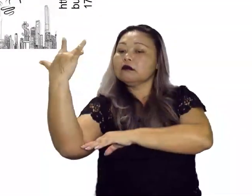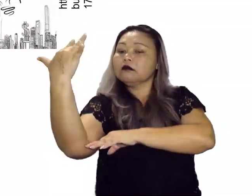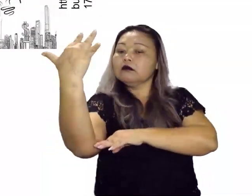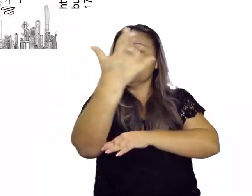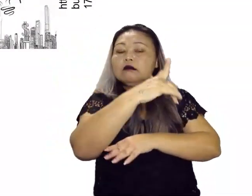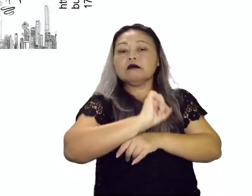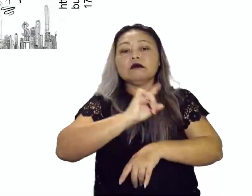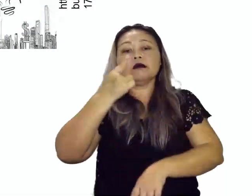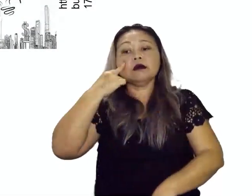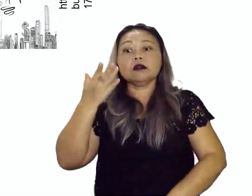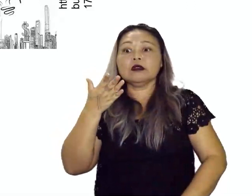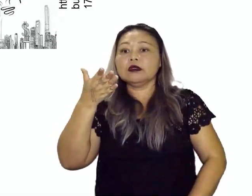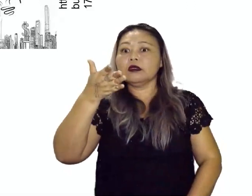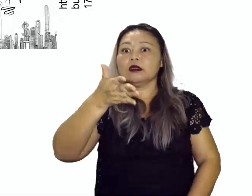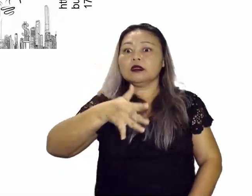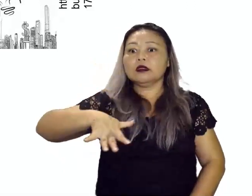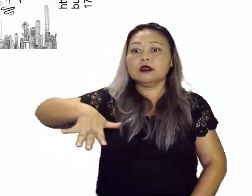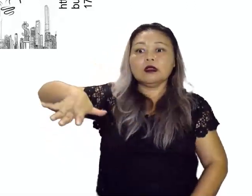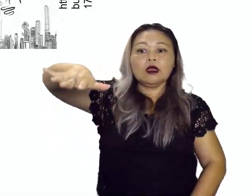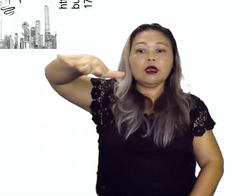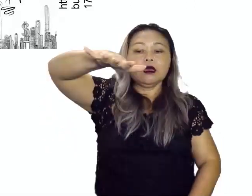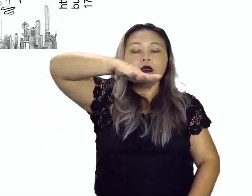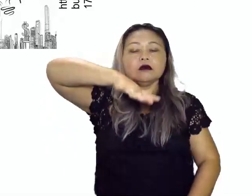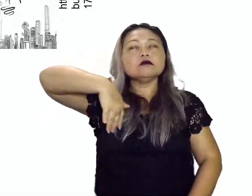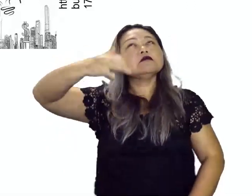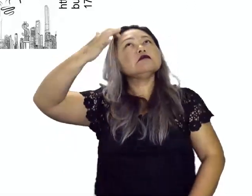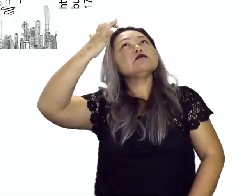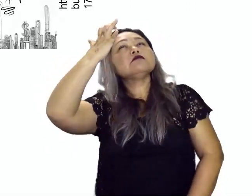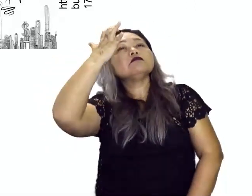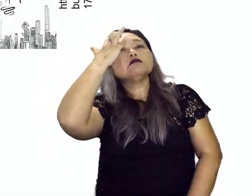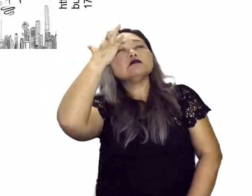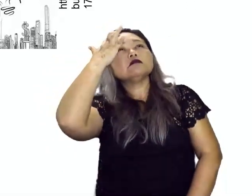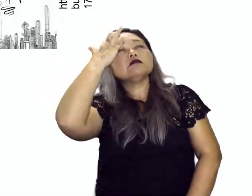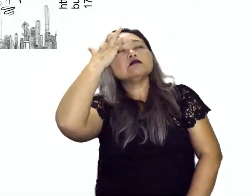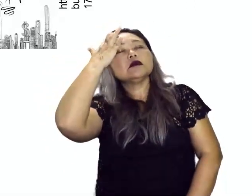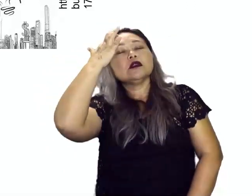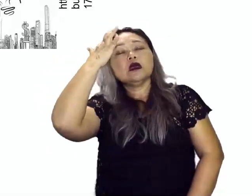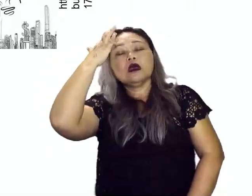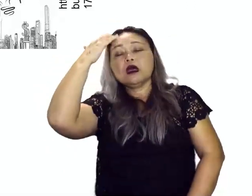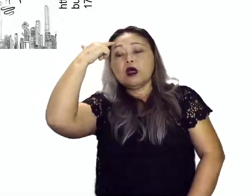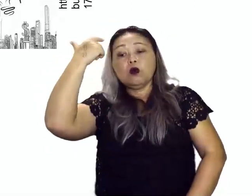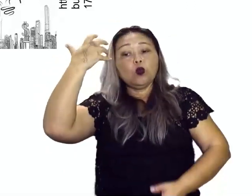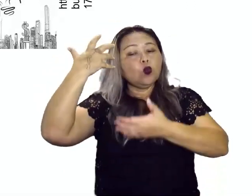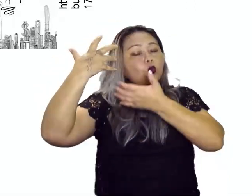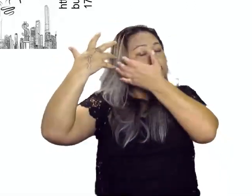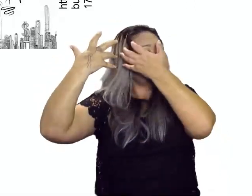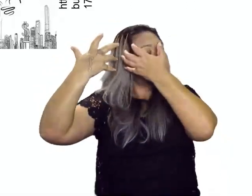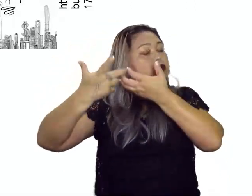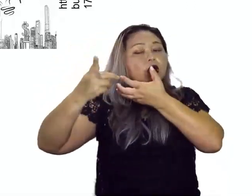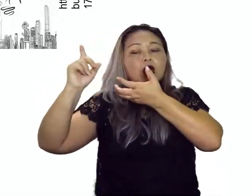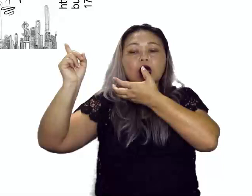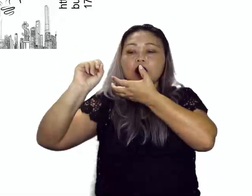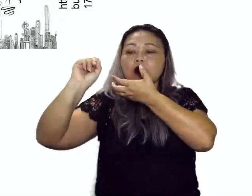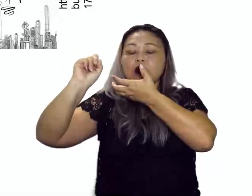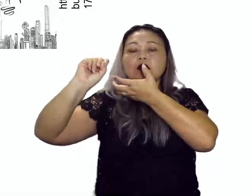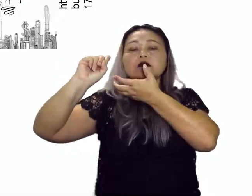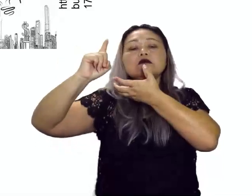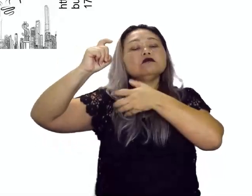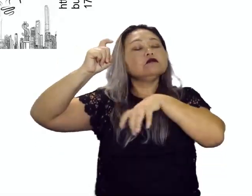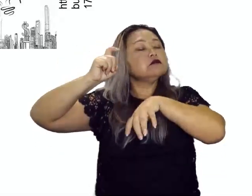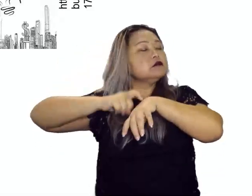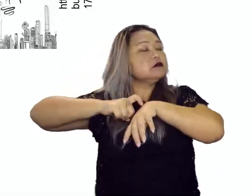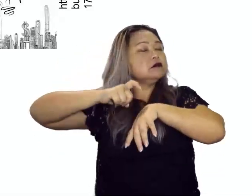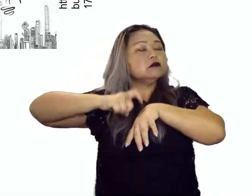Vamos adentrar agora, ó. A nossa mente, gente, ela é incansável, né? Ó, a todo momento estamos